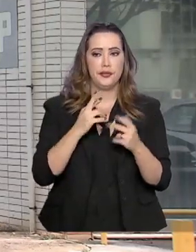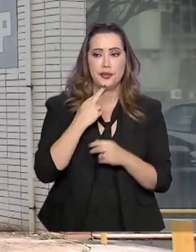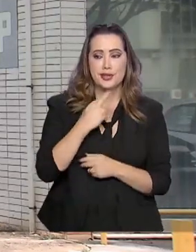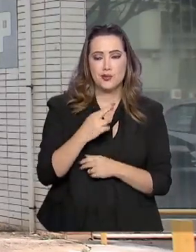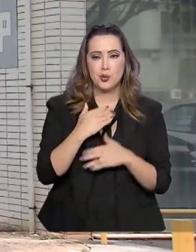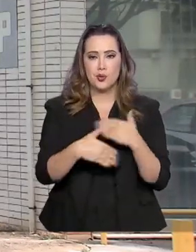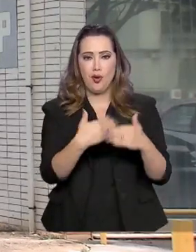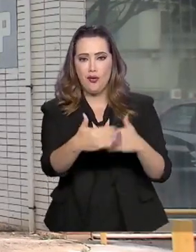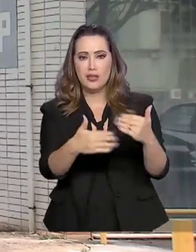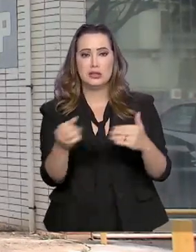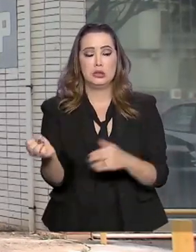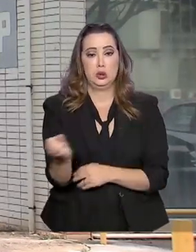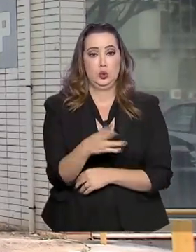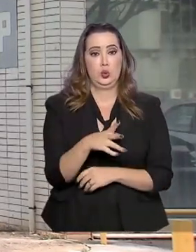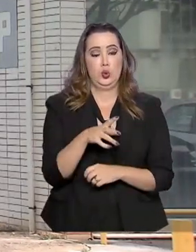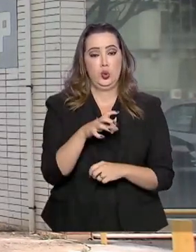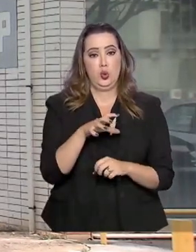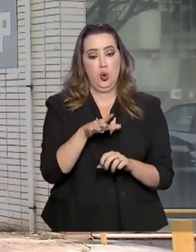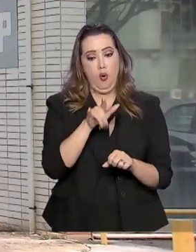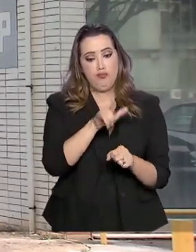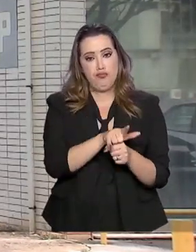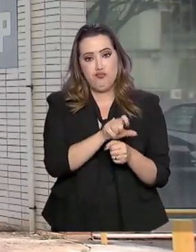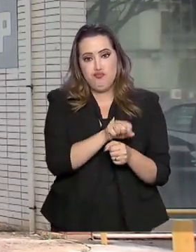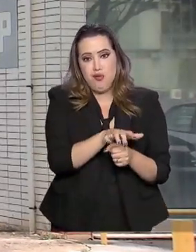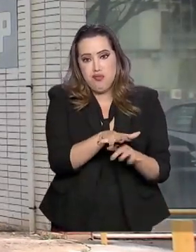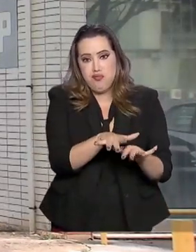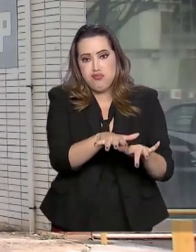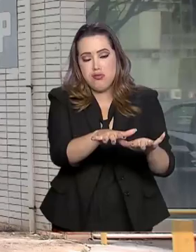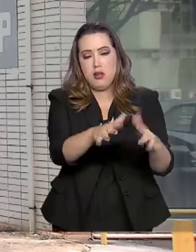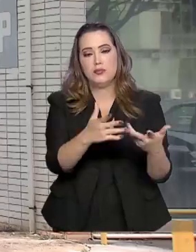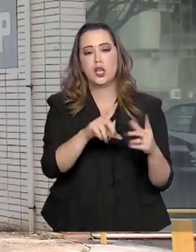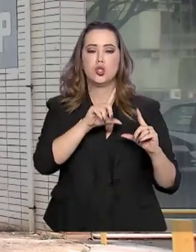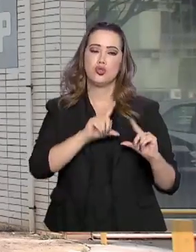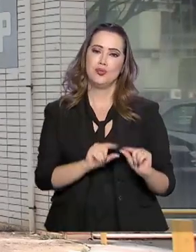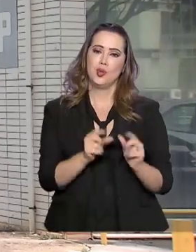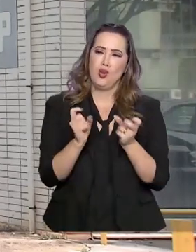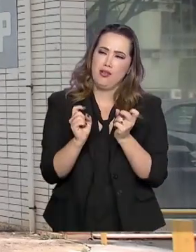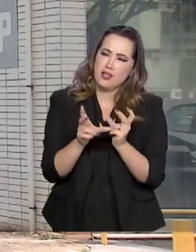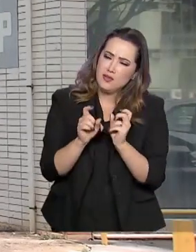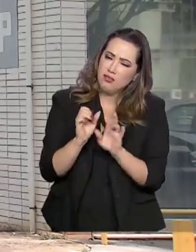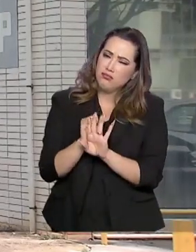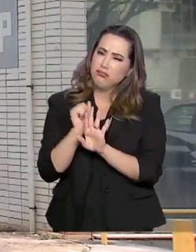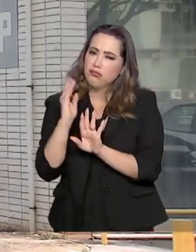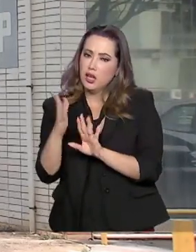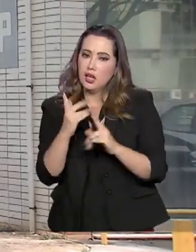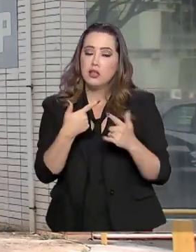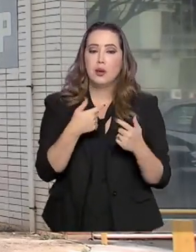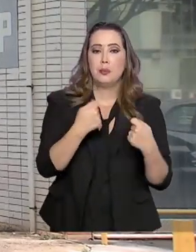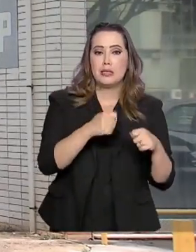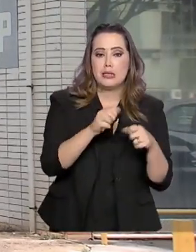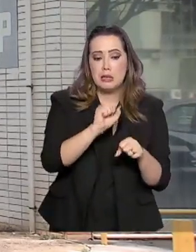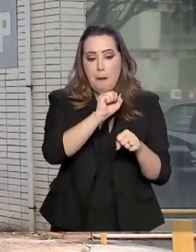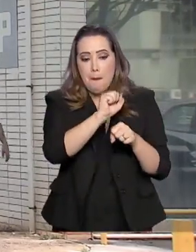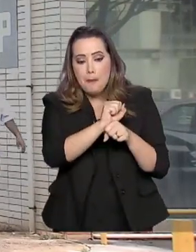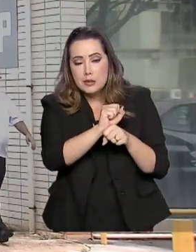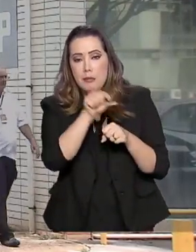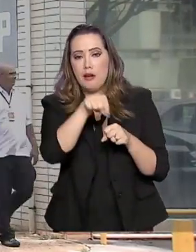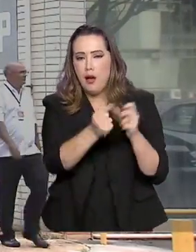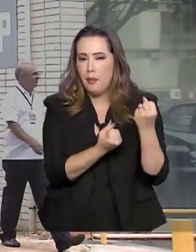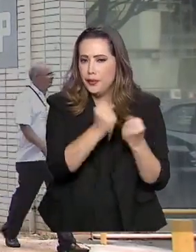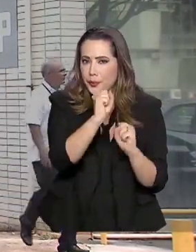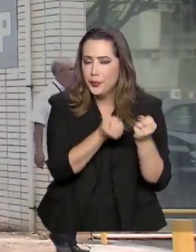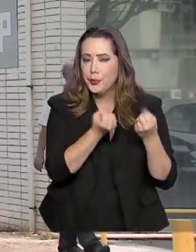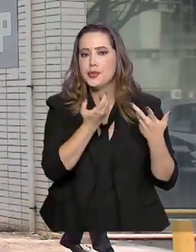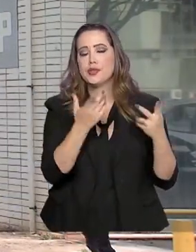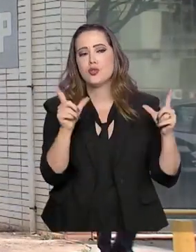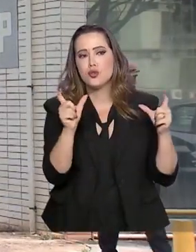do avanço do novo coronavírus, estão a redução das exportações, a interrupção da cadeia produtiva, uma maior volatilidade dos